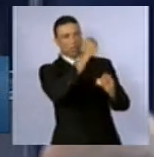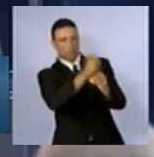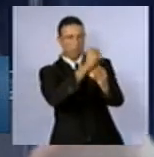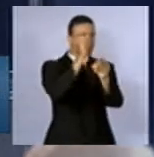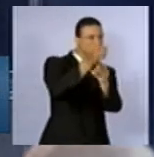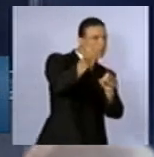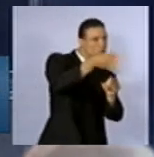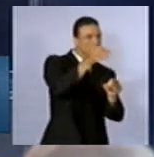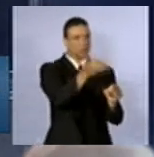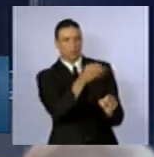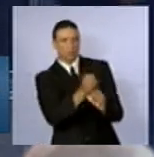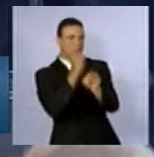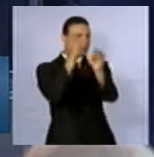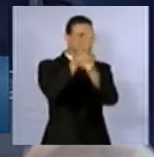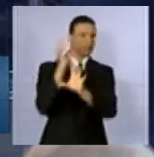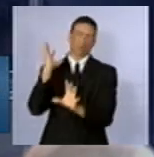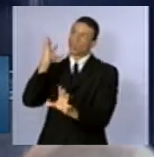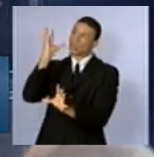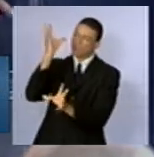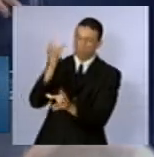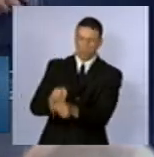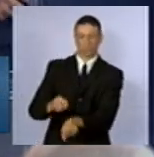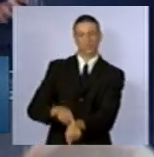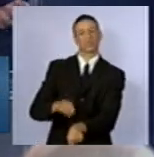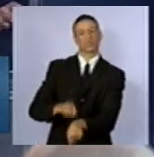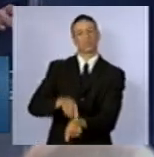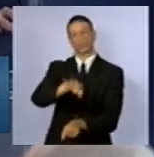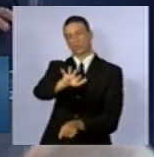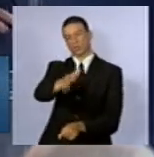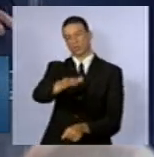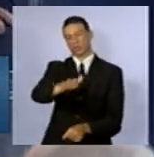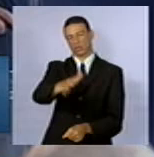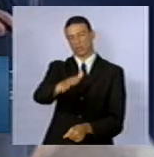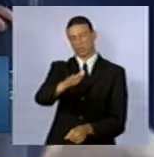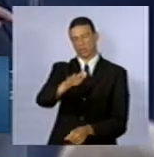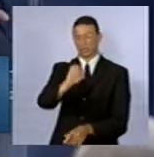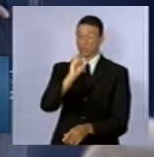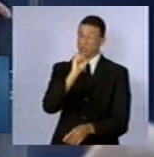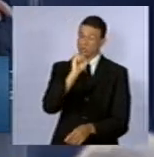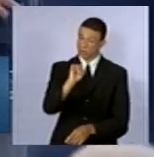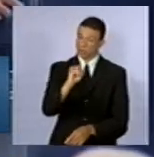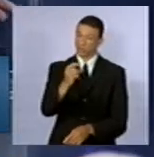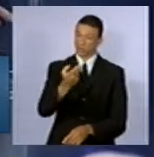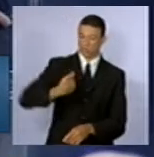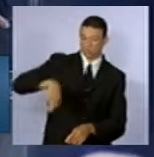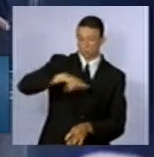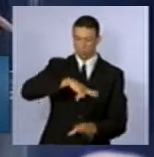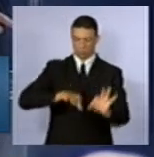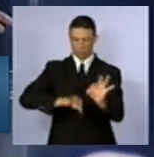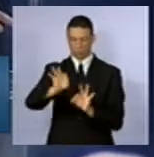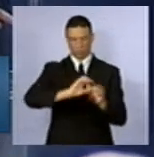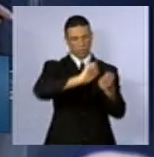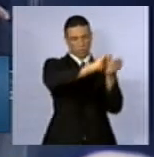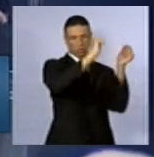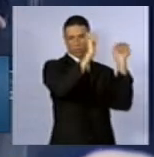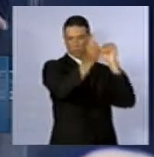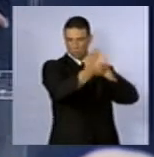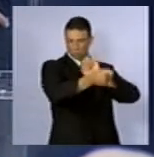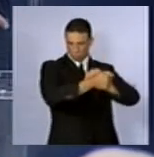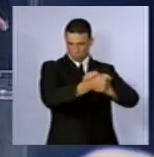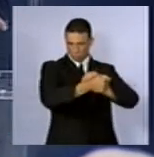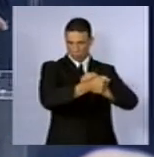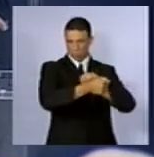fazer a gente avalia que se a gente conseguisse fazer adequação de